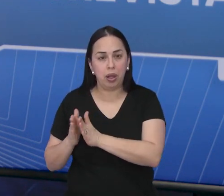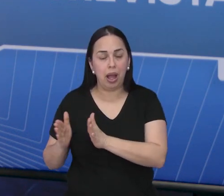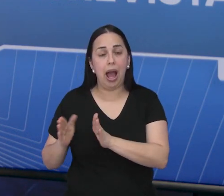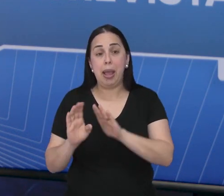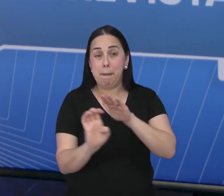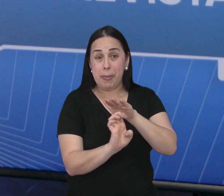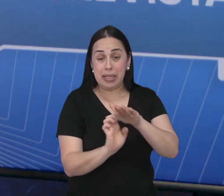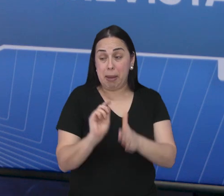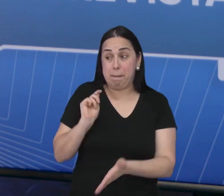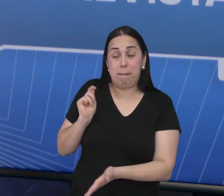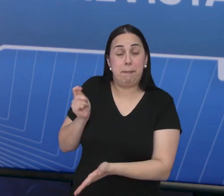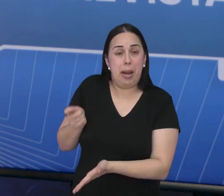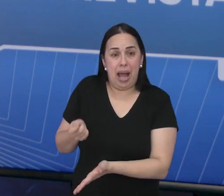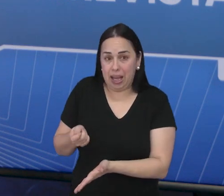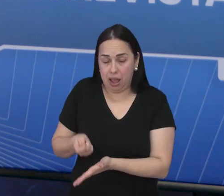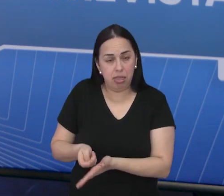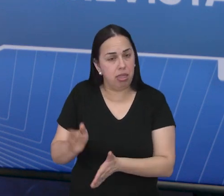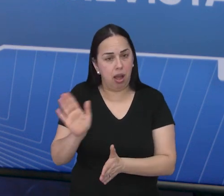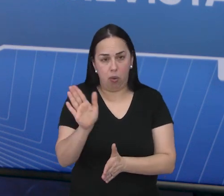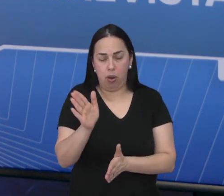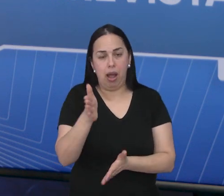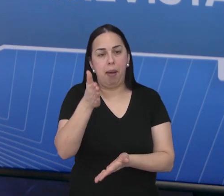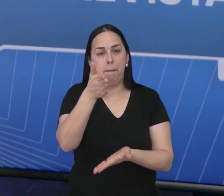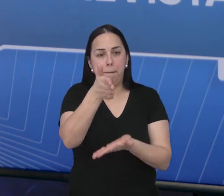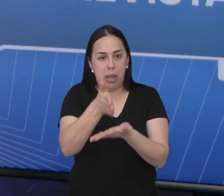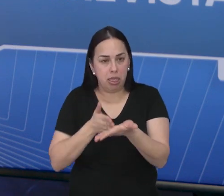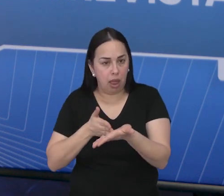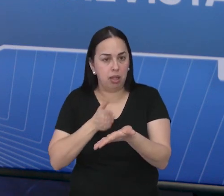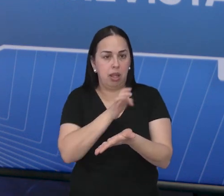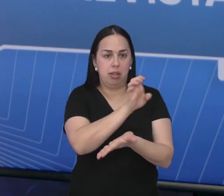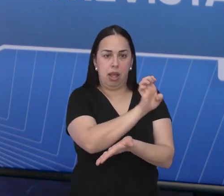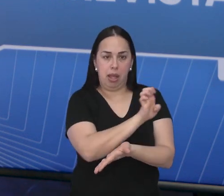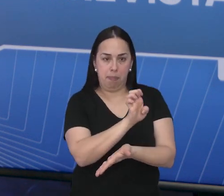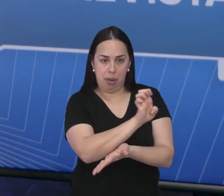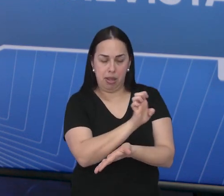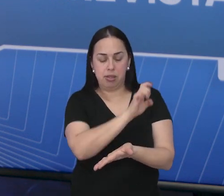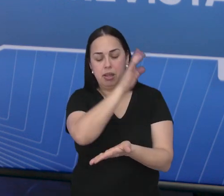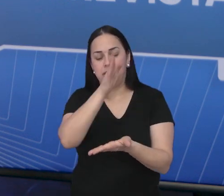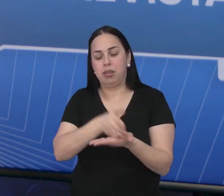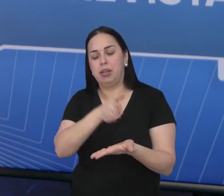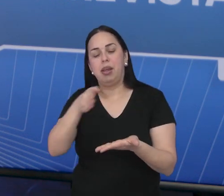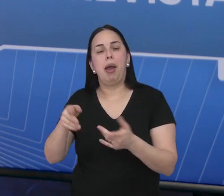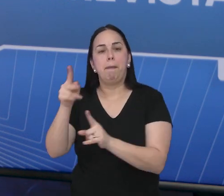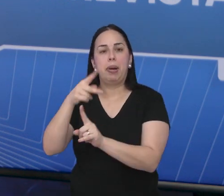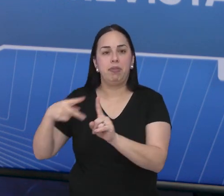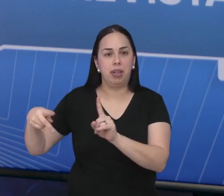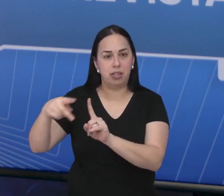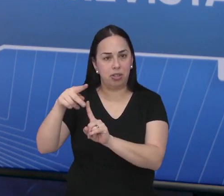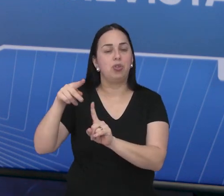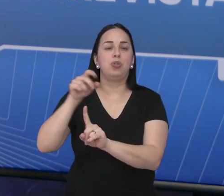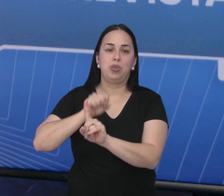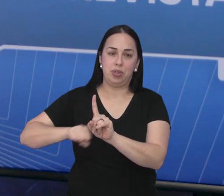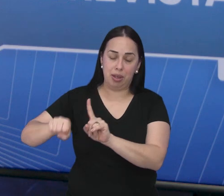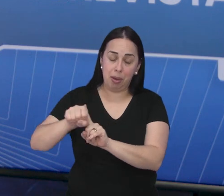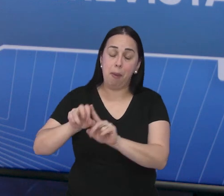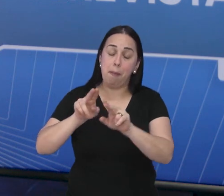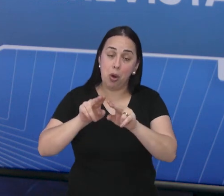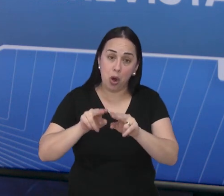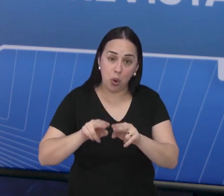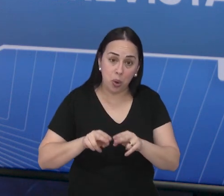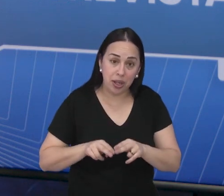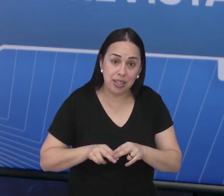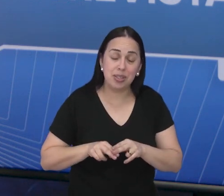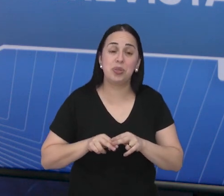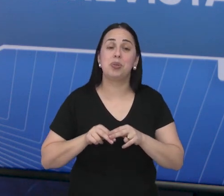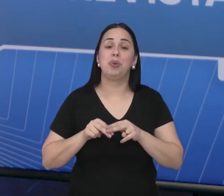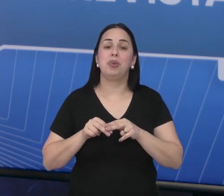integralmente pago pela empresa. Então vai ser dividido entre a empresa e também a Previdência Social. Por isso vai